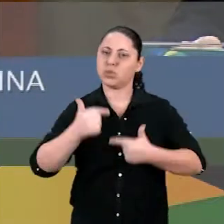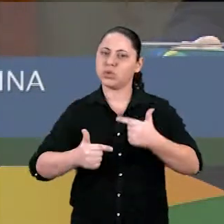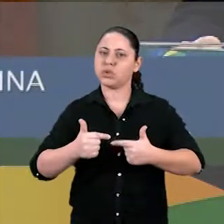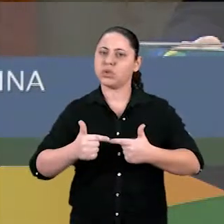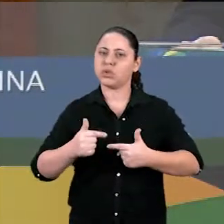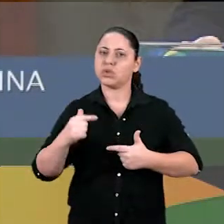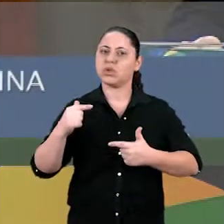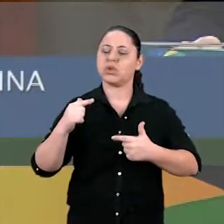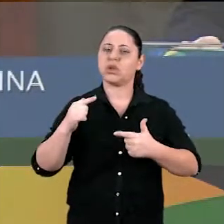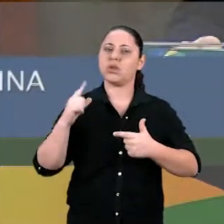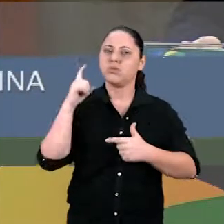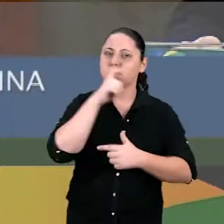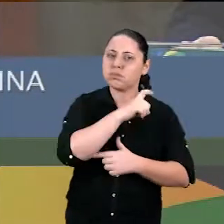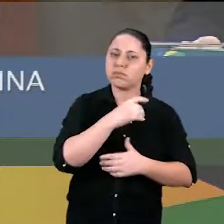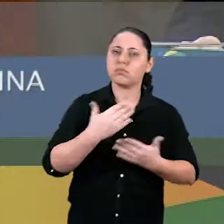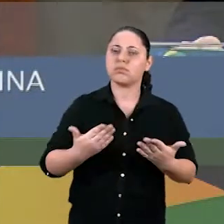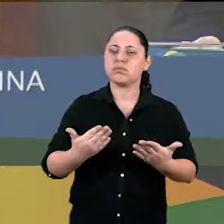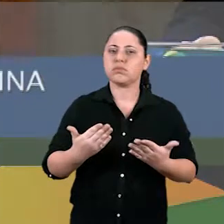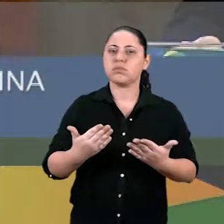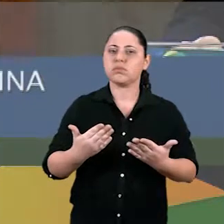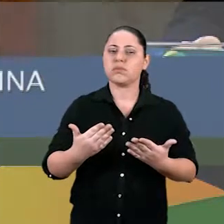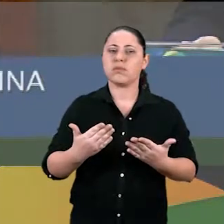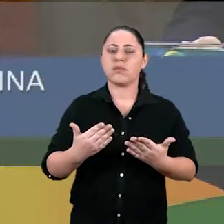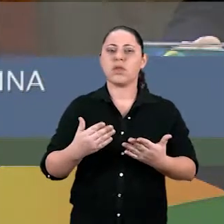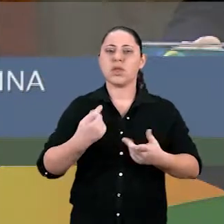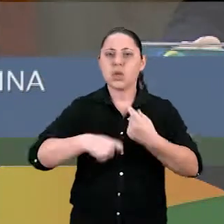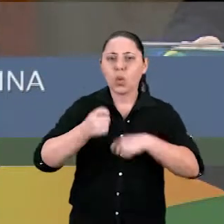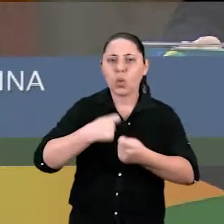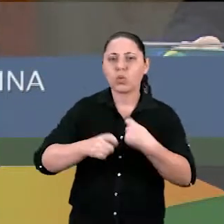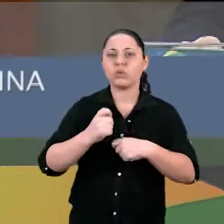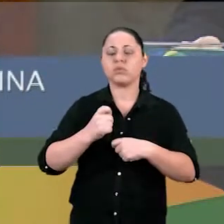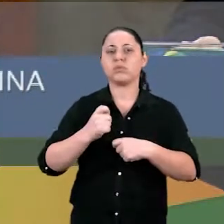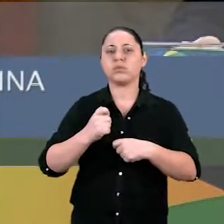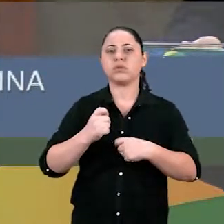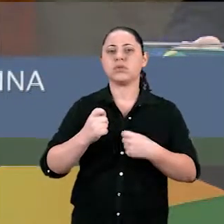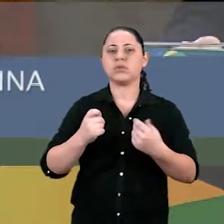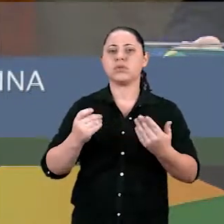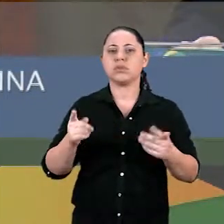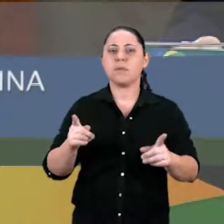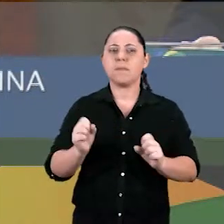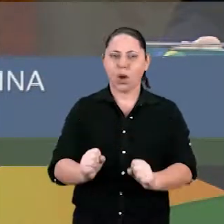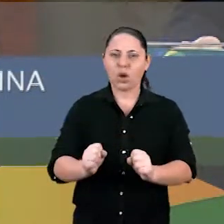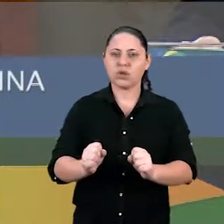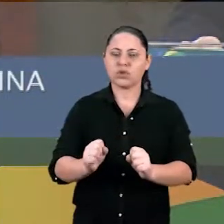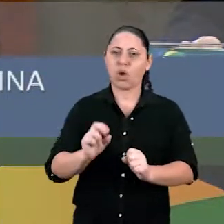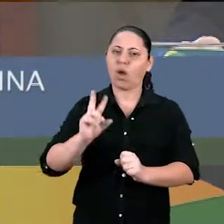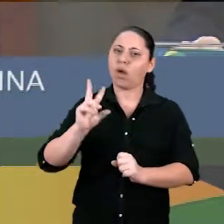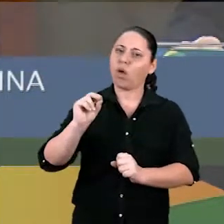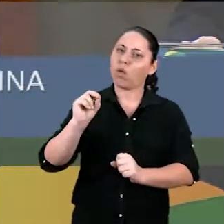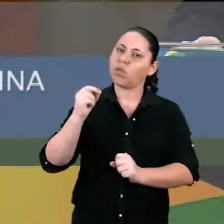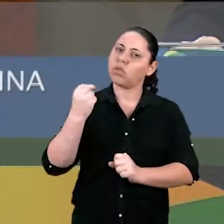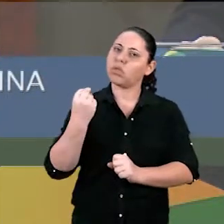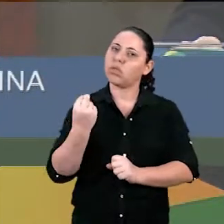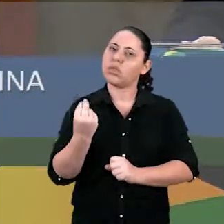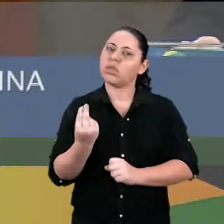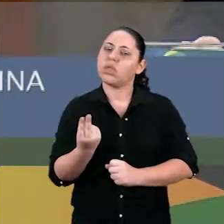políticas sensíveis e de questões econômicas sensíveis. Pode ou não pode haver reeleição? Podem